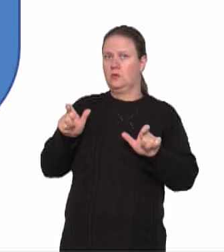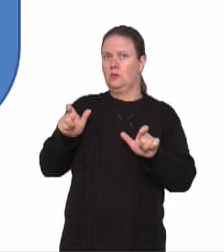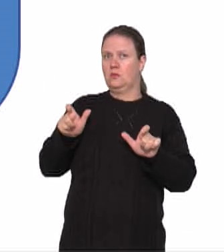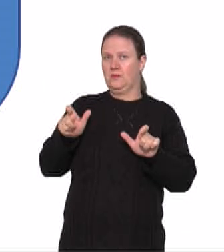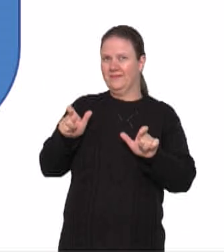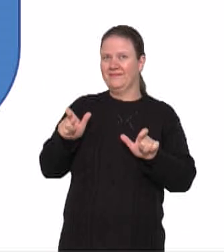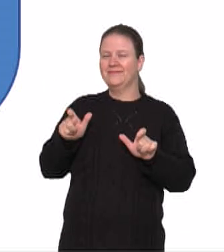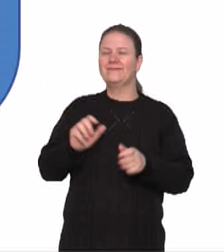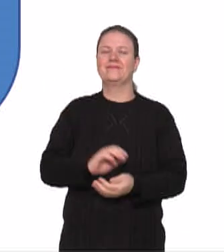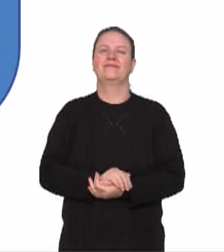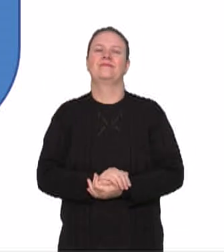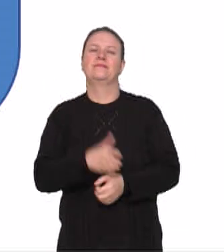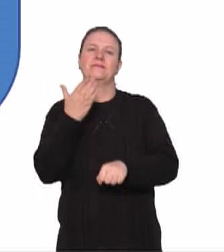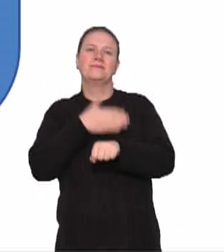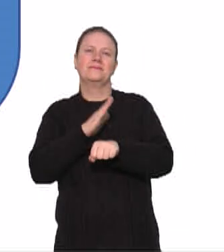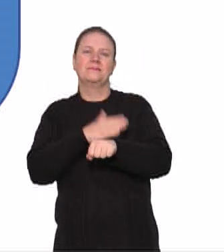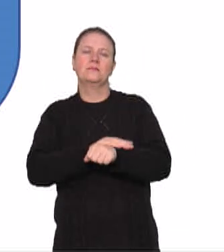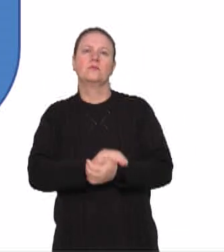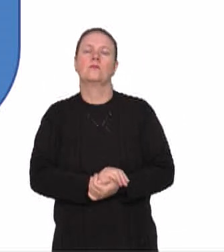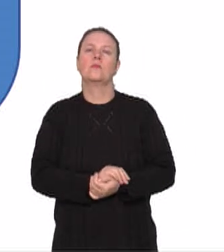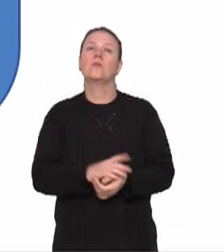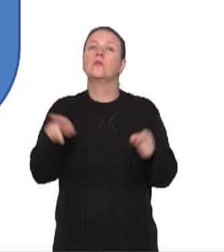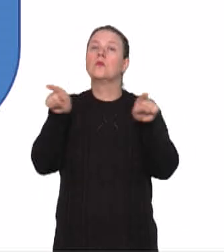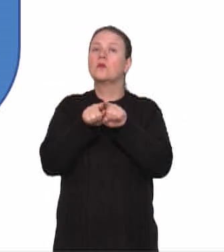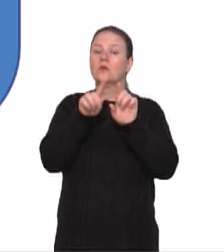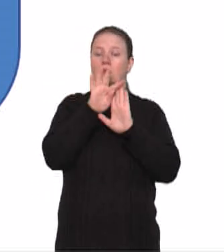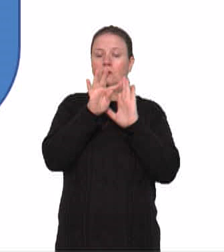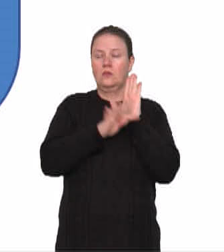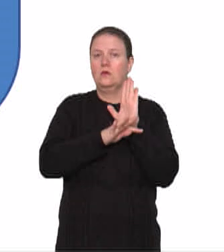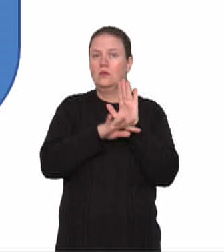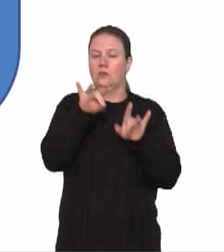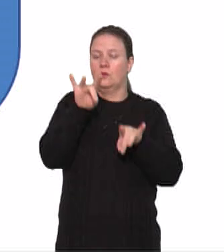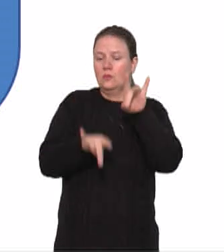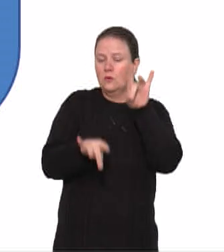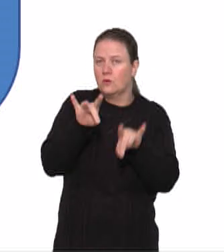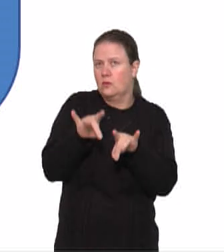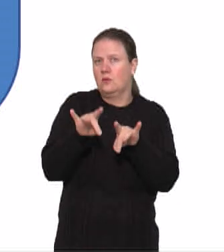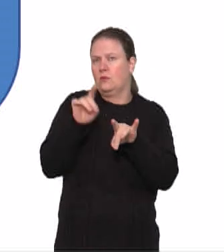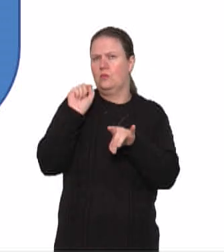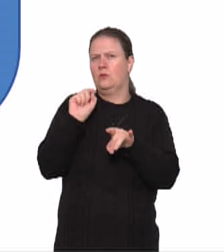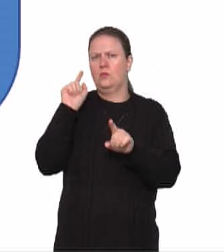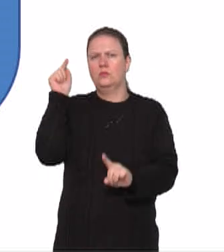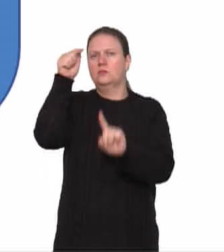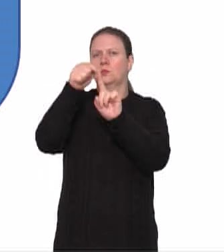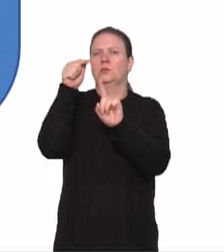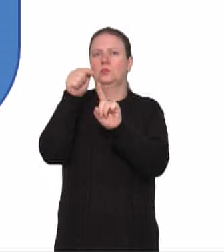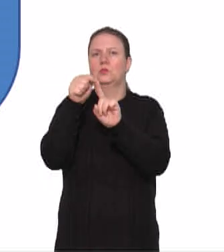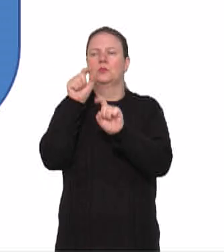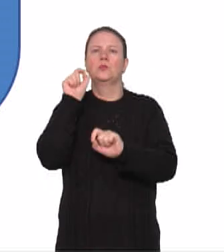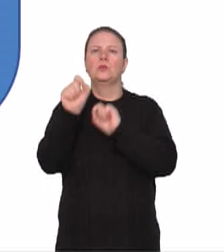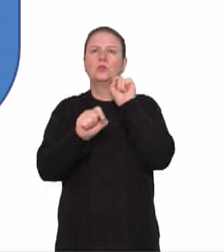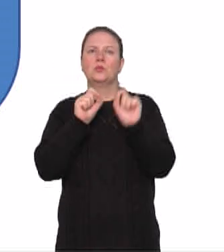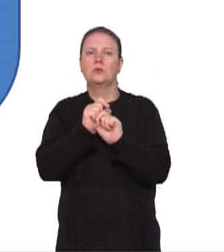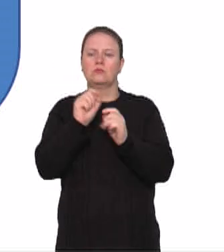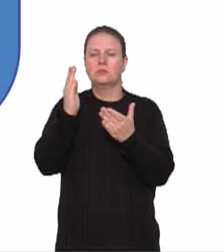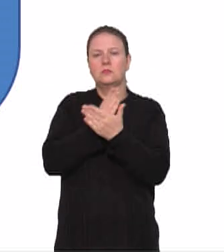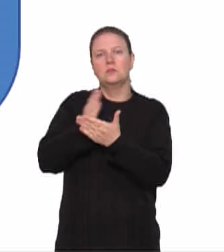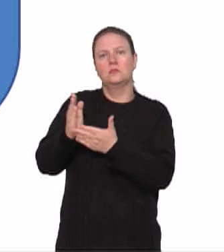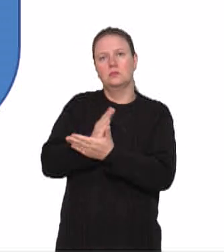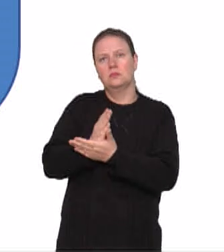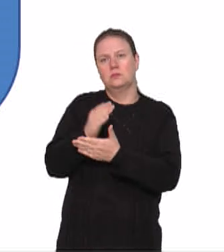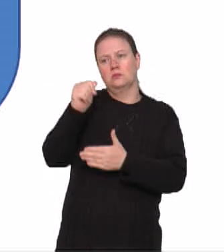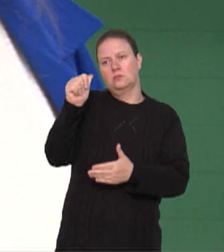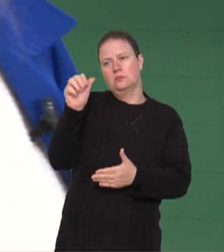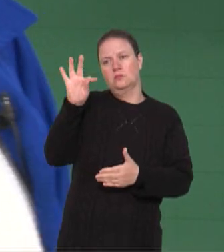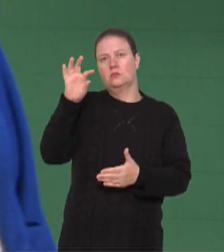pelos personagens. Também o texto dramático é construído para a sua encenação, estando dividido em